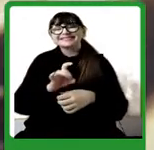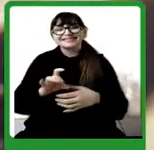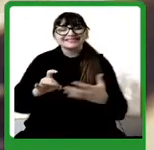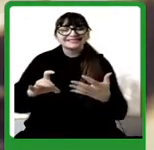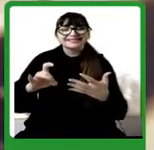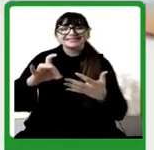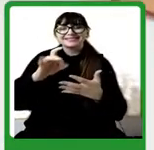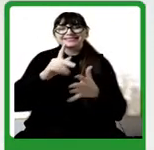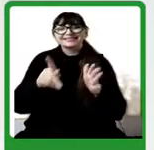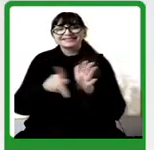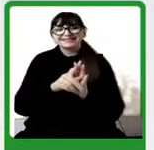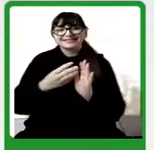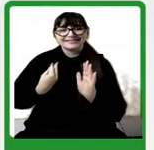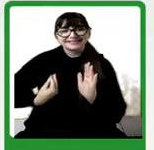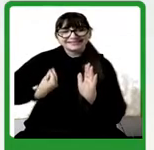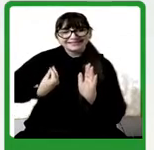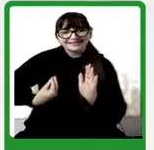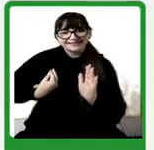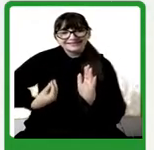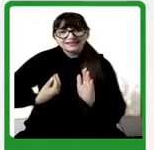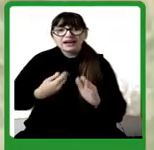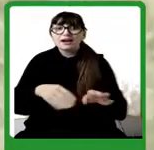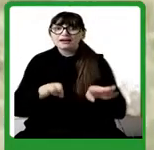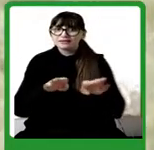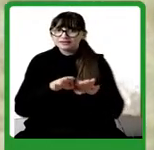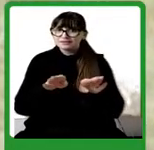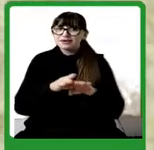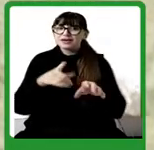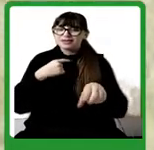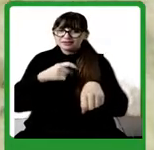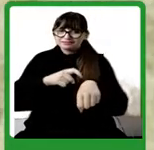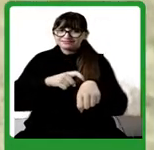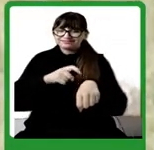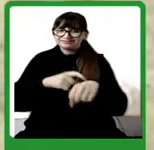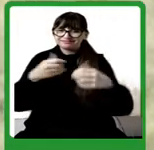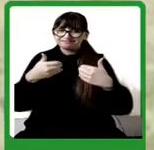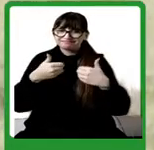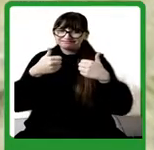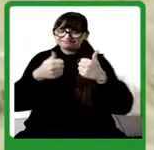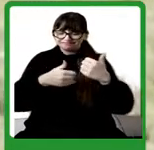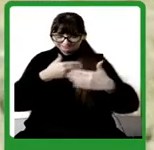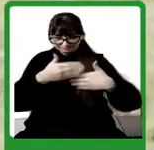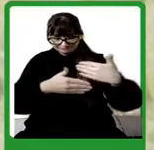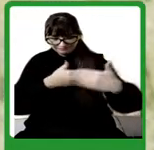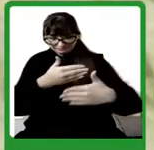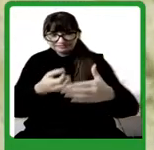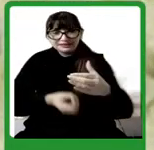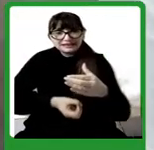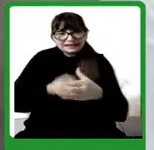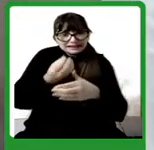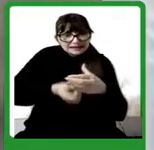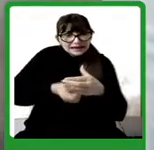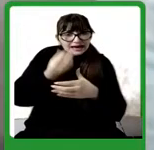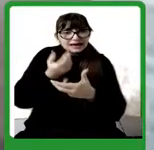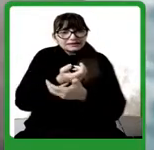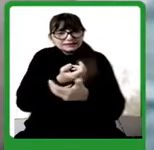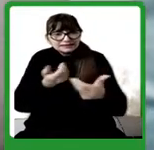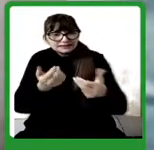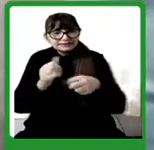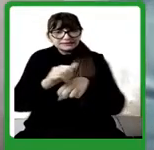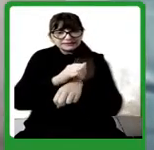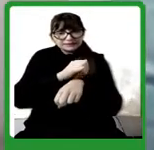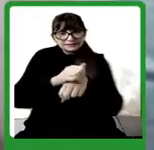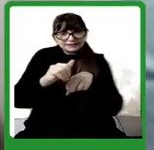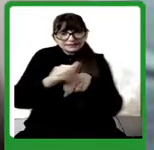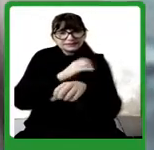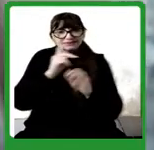sua vida e avaliar o melhor momento para expandir, reinventar-se e se descobrir a partir